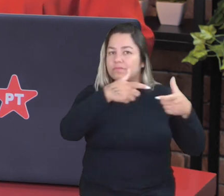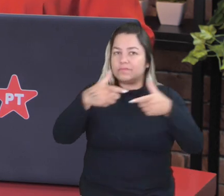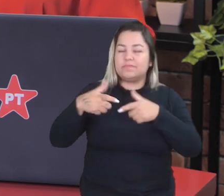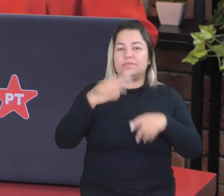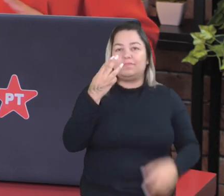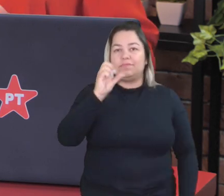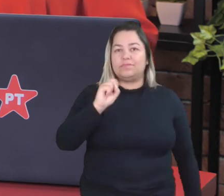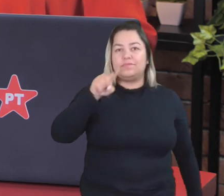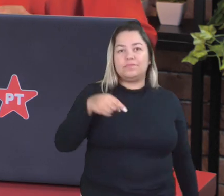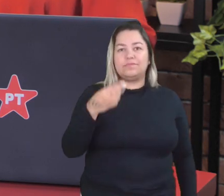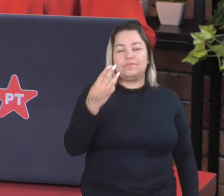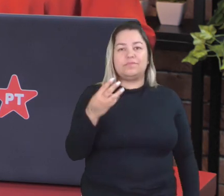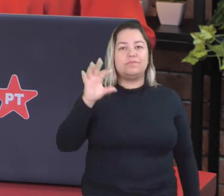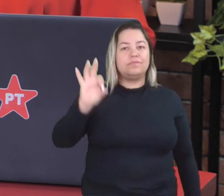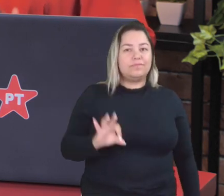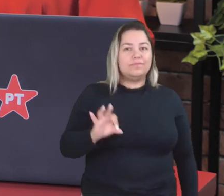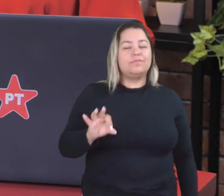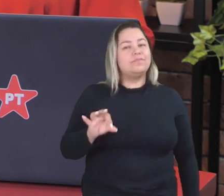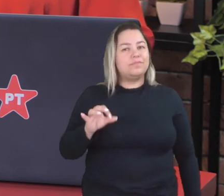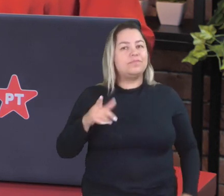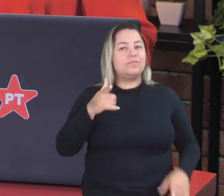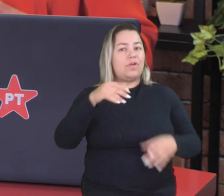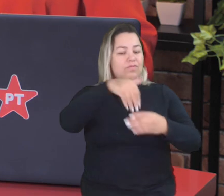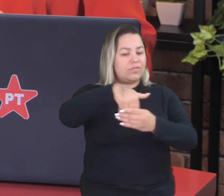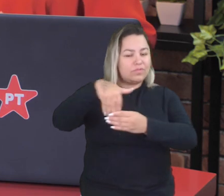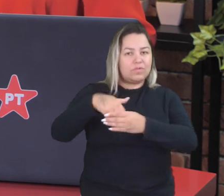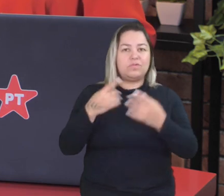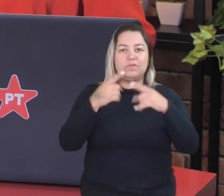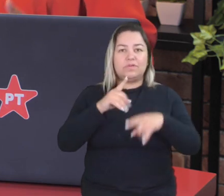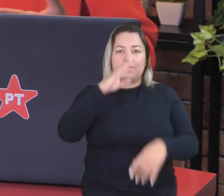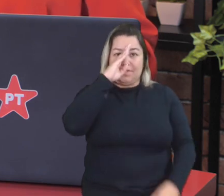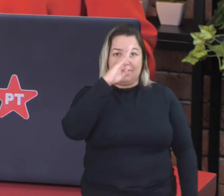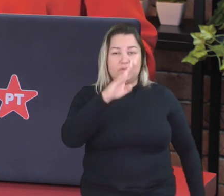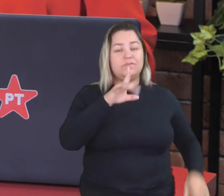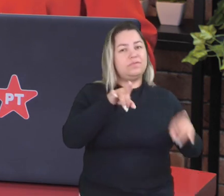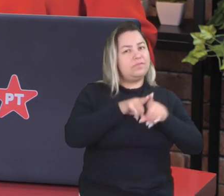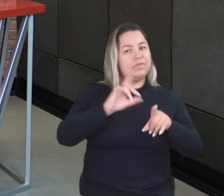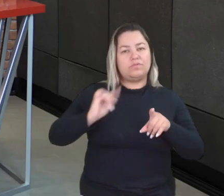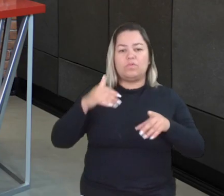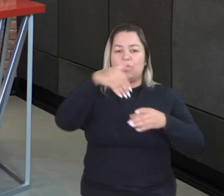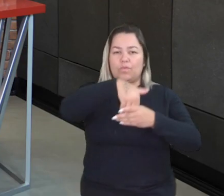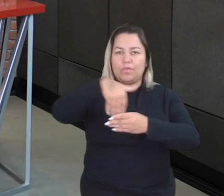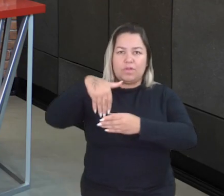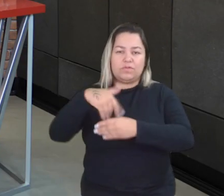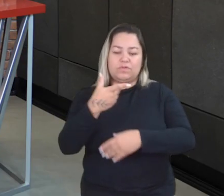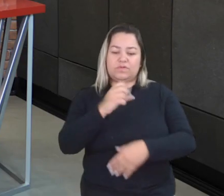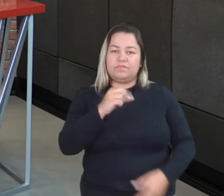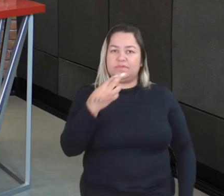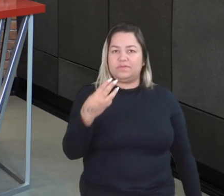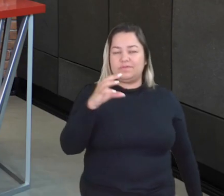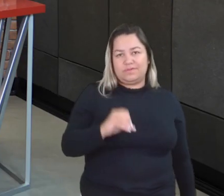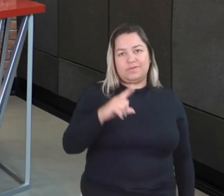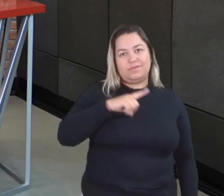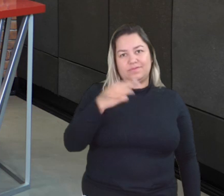os cenários e aparece com 38,3% das intenções de voto contra Jair Bolsonaro, que, embora inelegível até